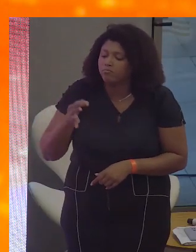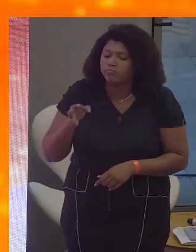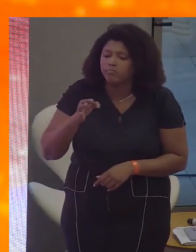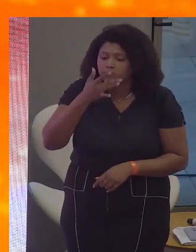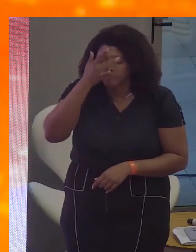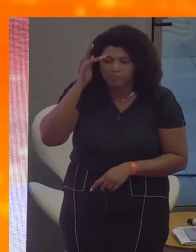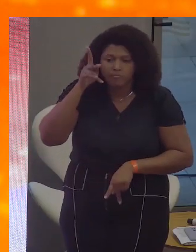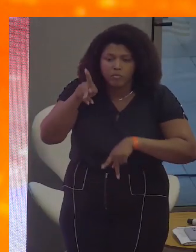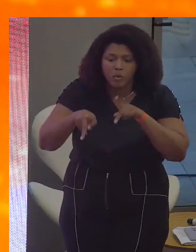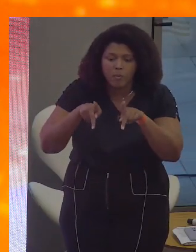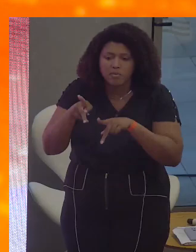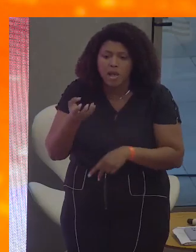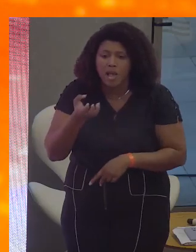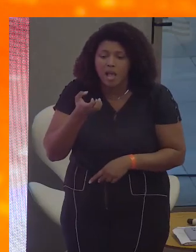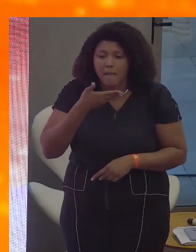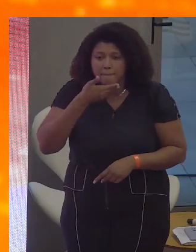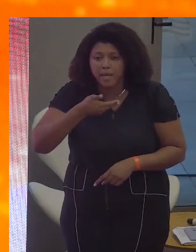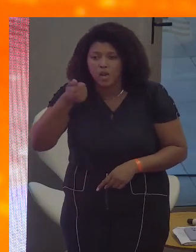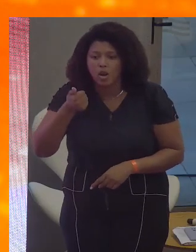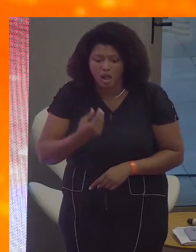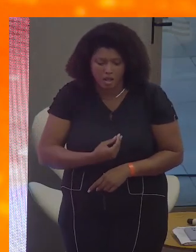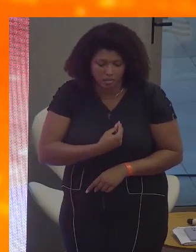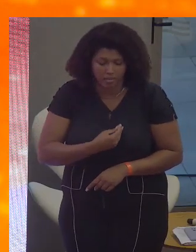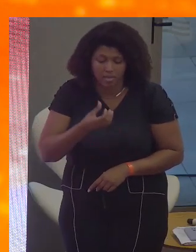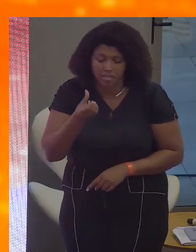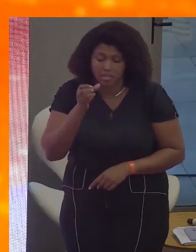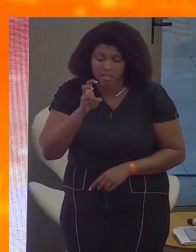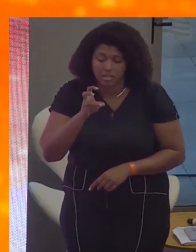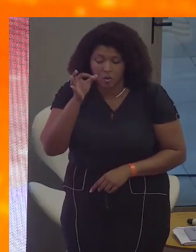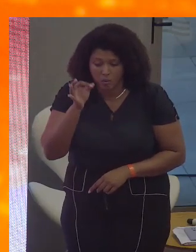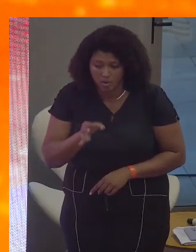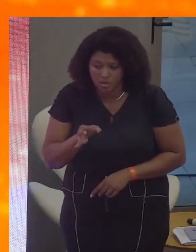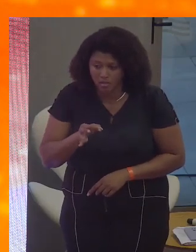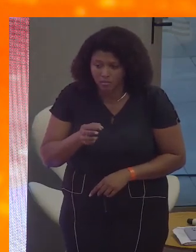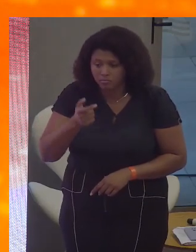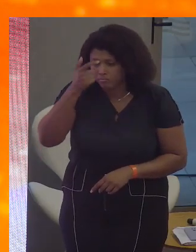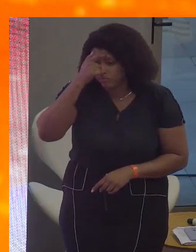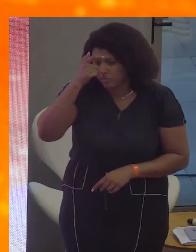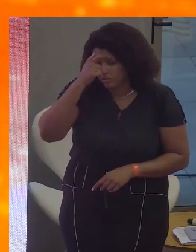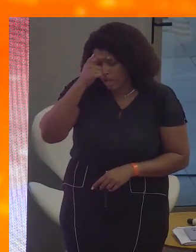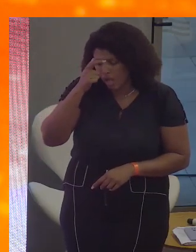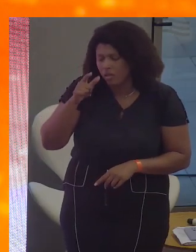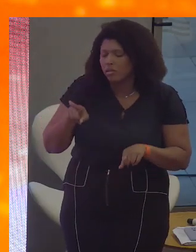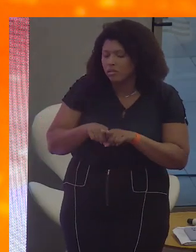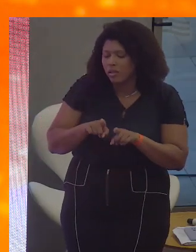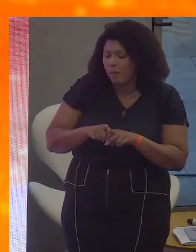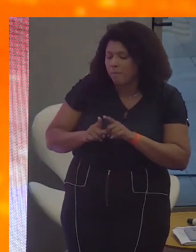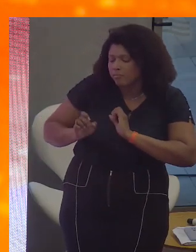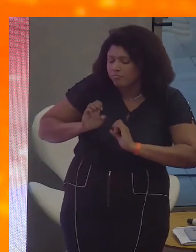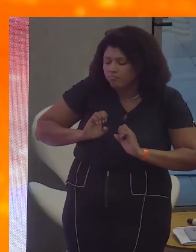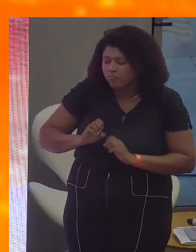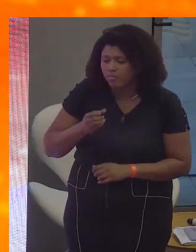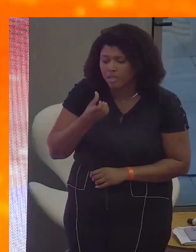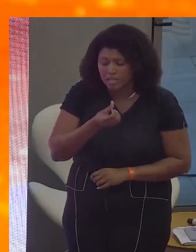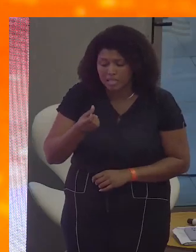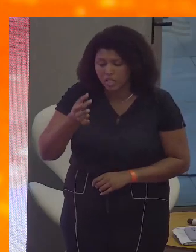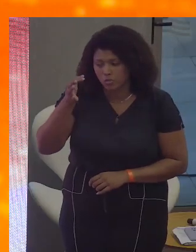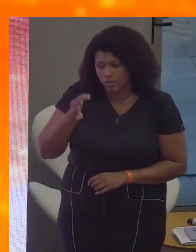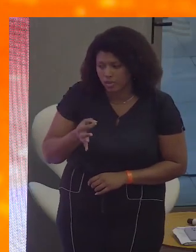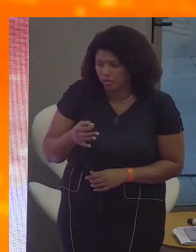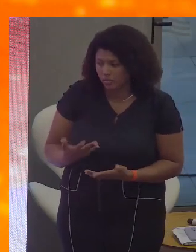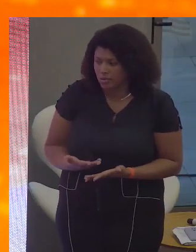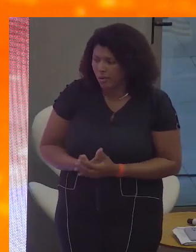quer melhorar a saúde física, 65%, mental e emocional, 63%. Então, são alguns